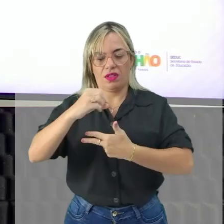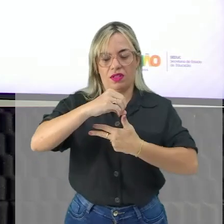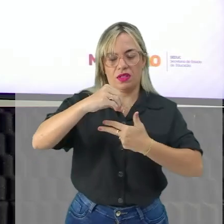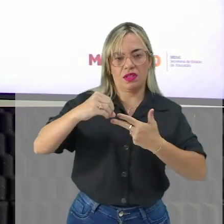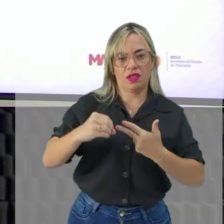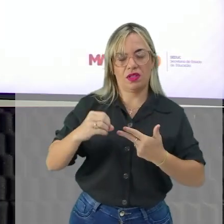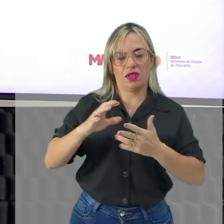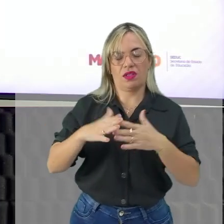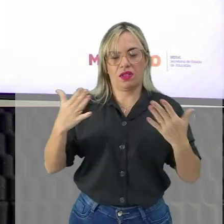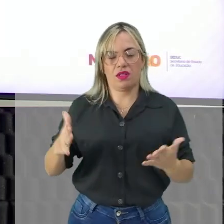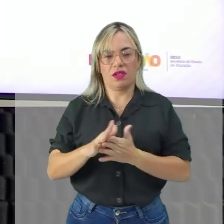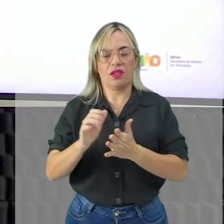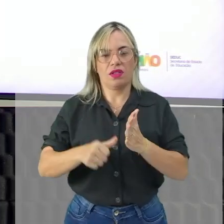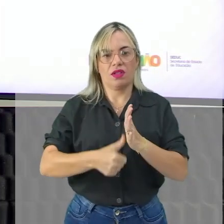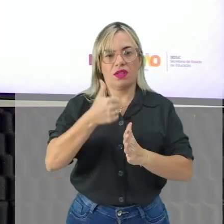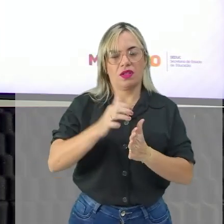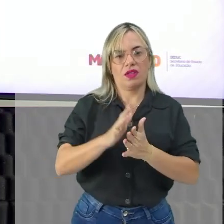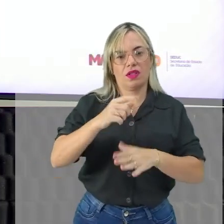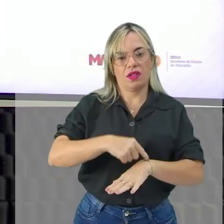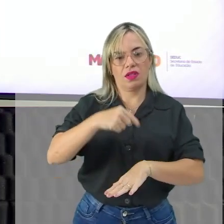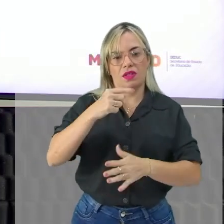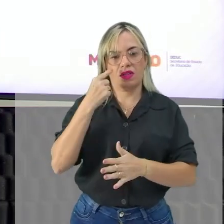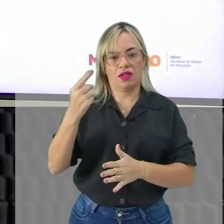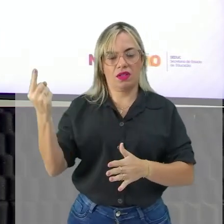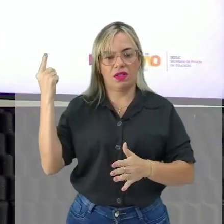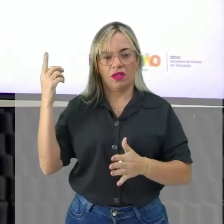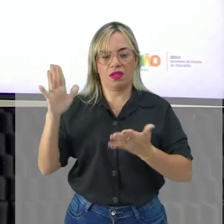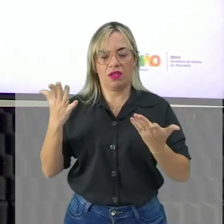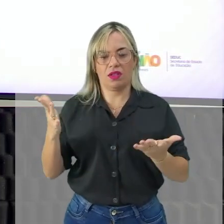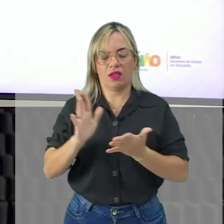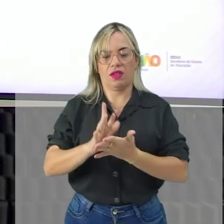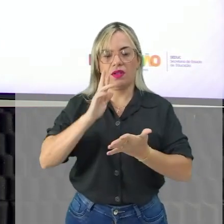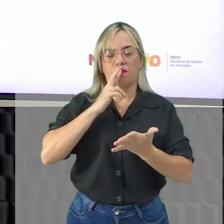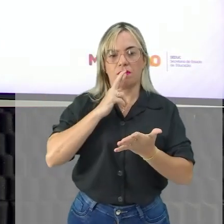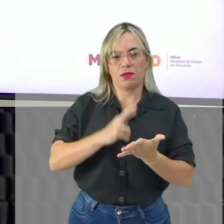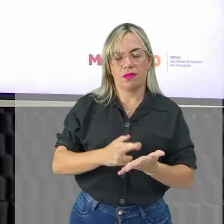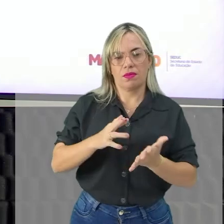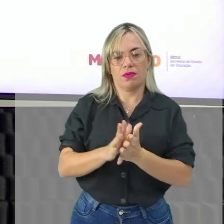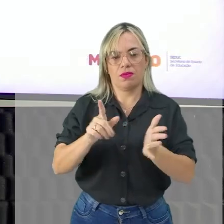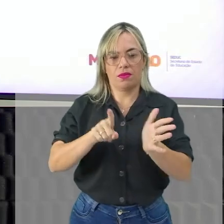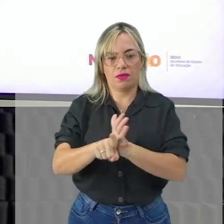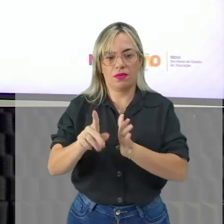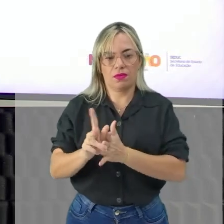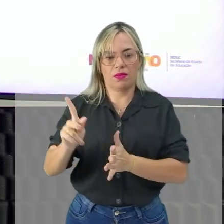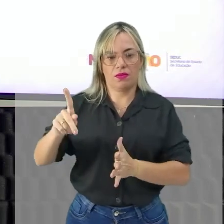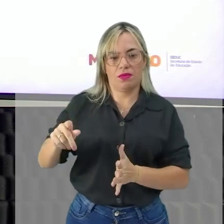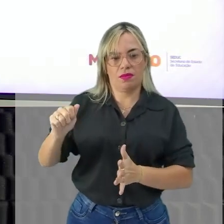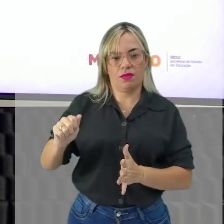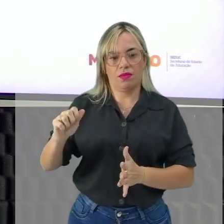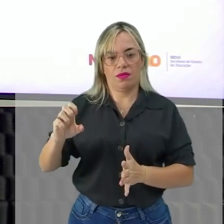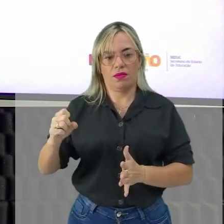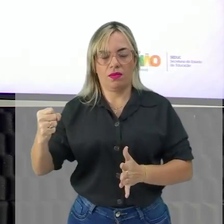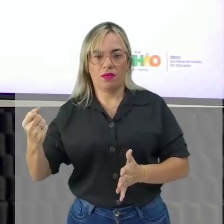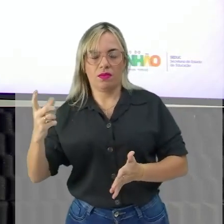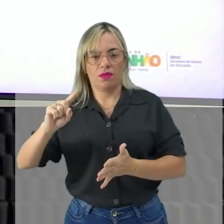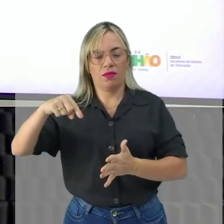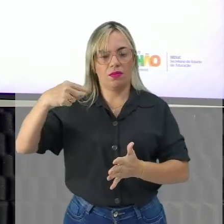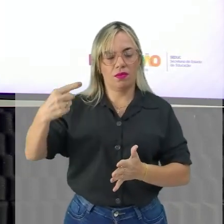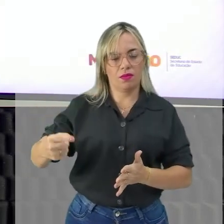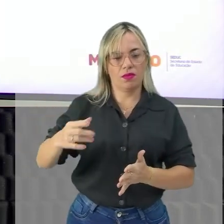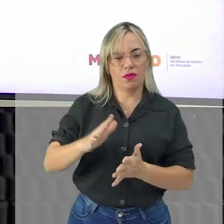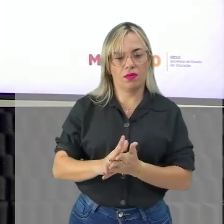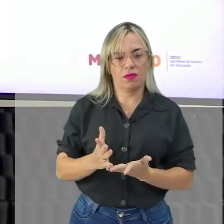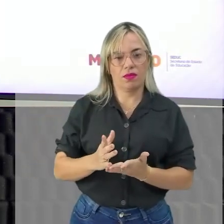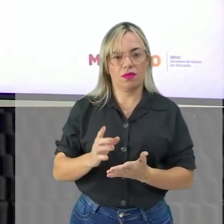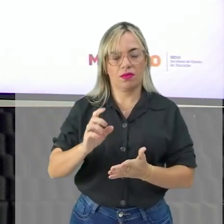né? Nesse primeiro momento aí a gente está resolvendo questões do PAS, tá? Depois a gente vem com as questões do Enem e a